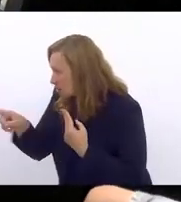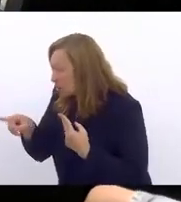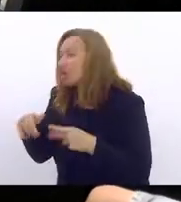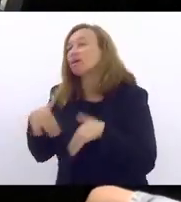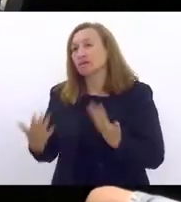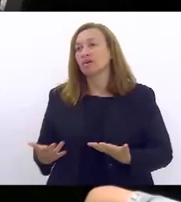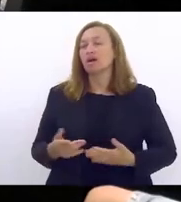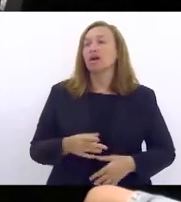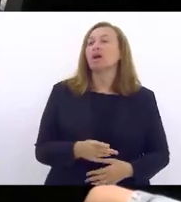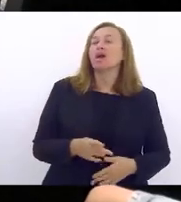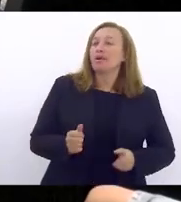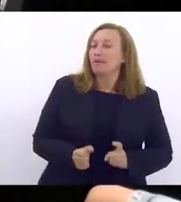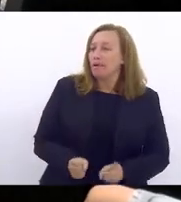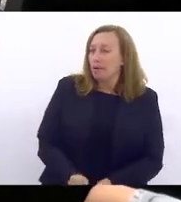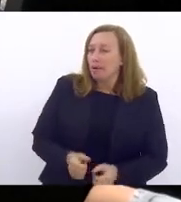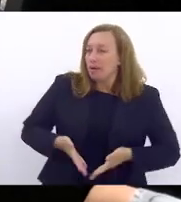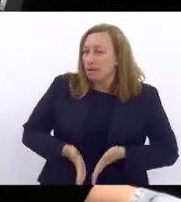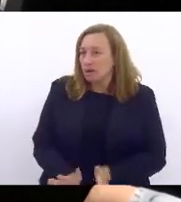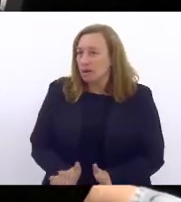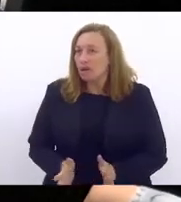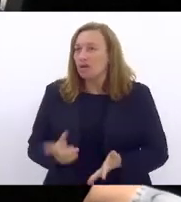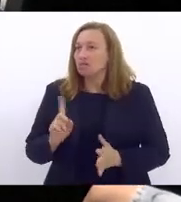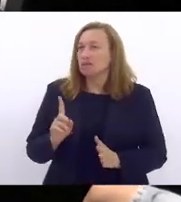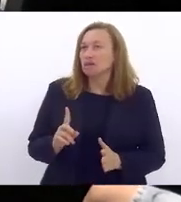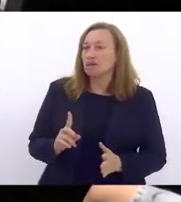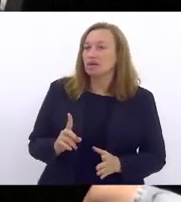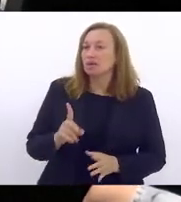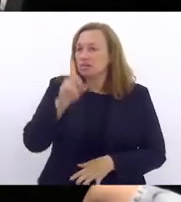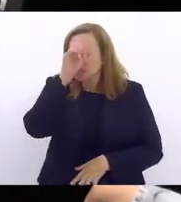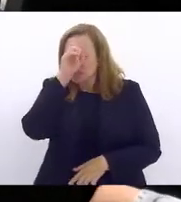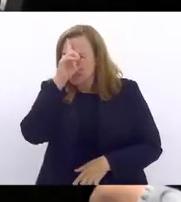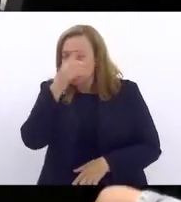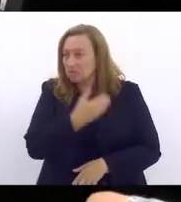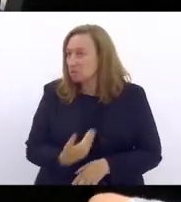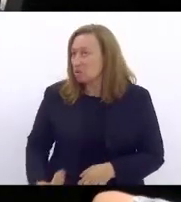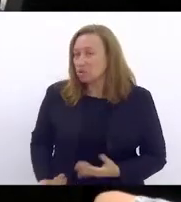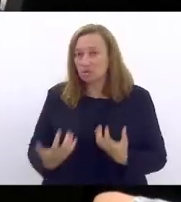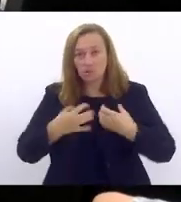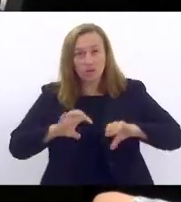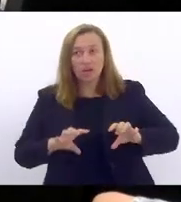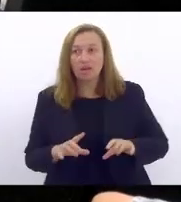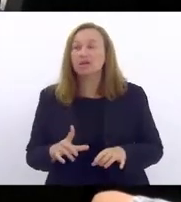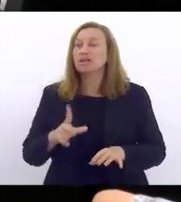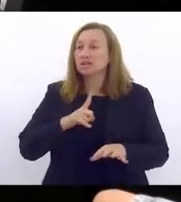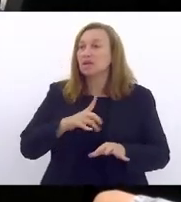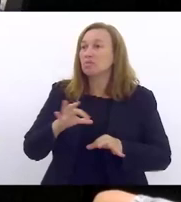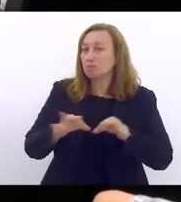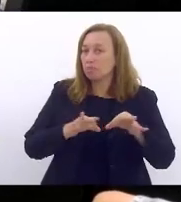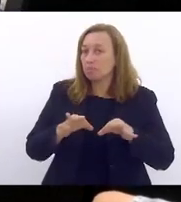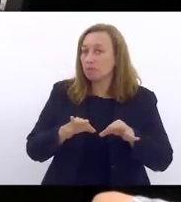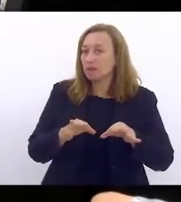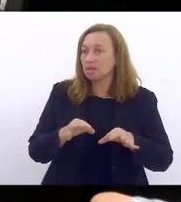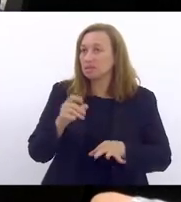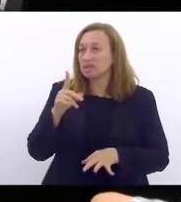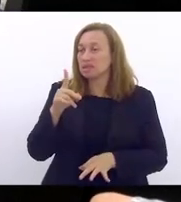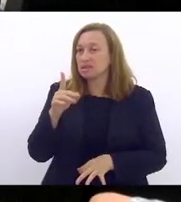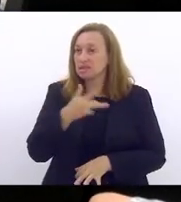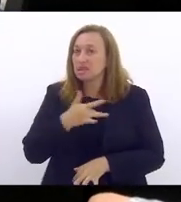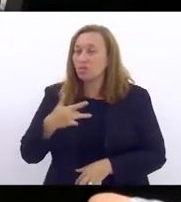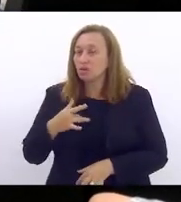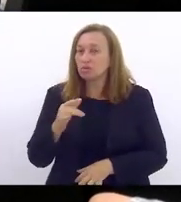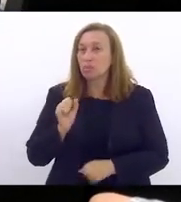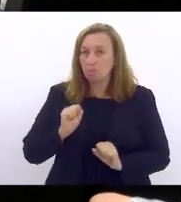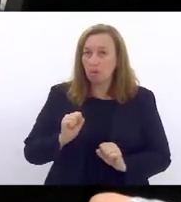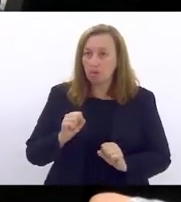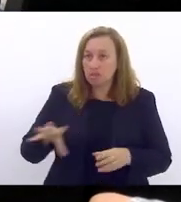pré-natal na UBS, não vou parir em maternidade pública. Tenho plano de saúde, posso fazer parte? Pode fazer parte, não